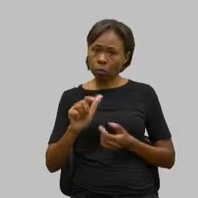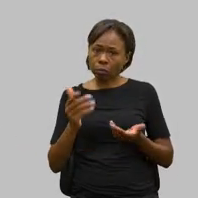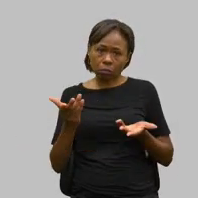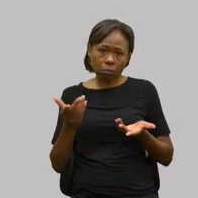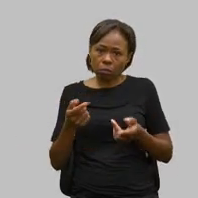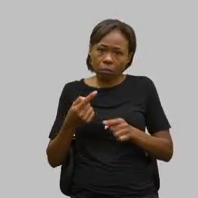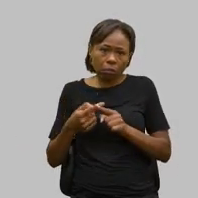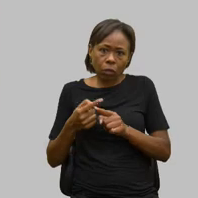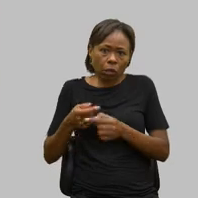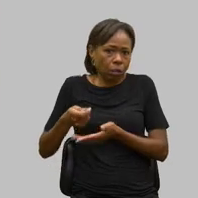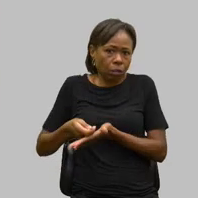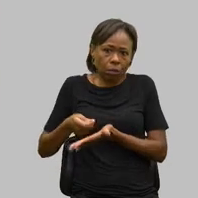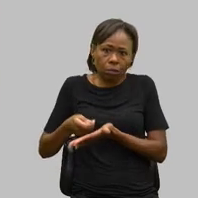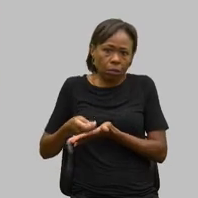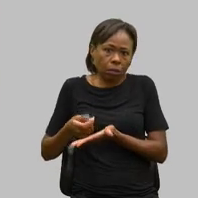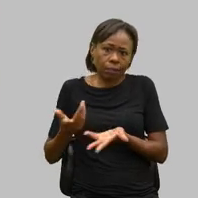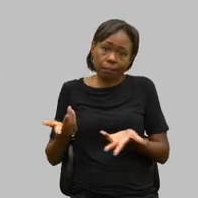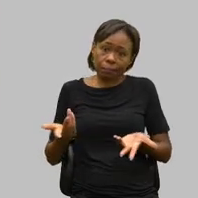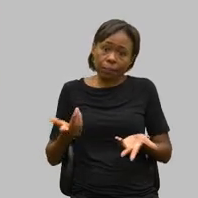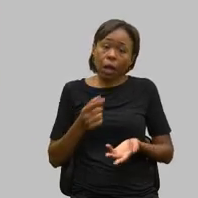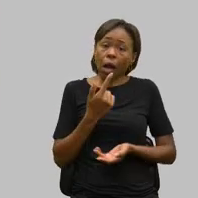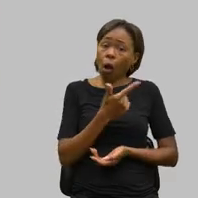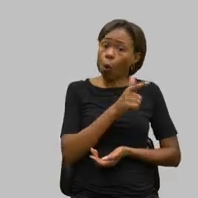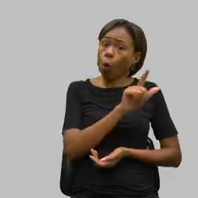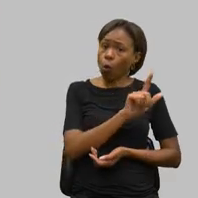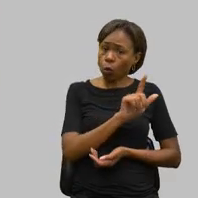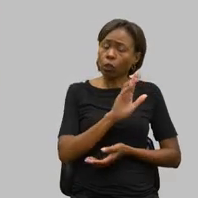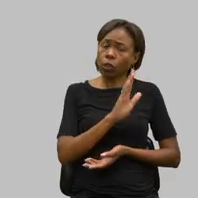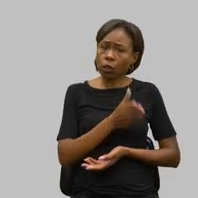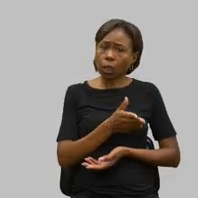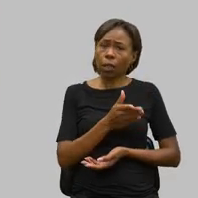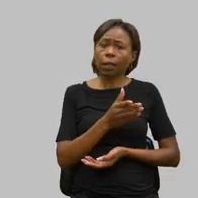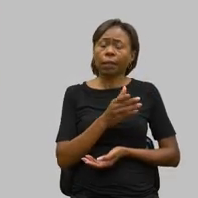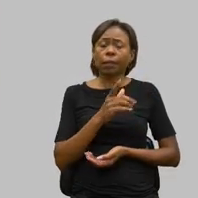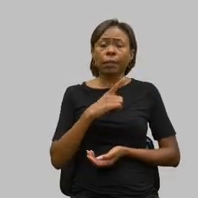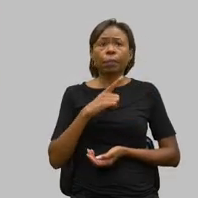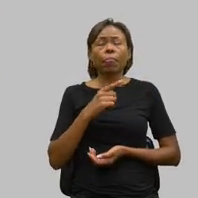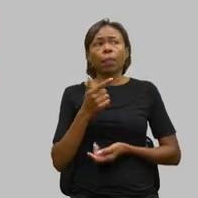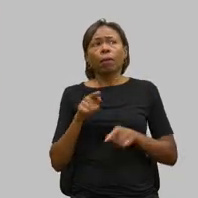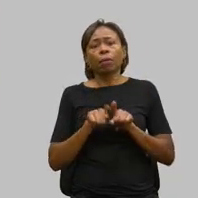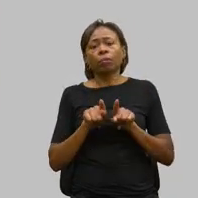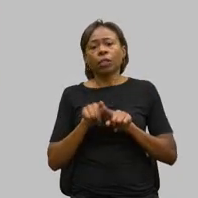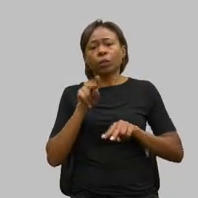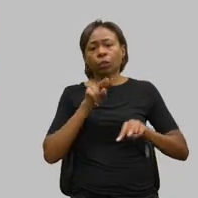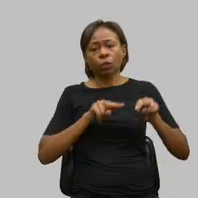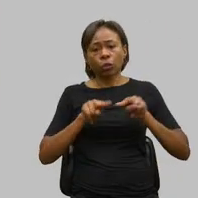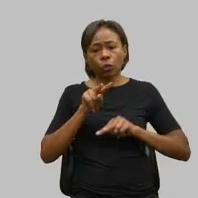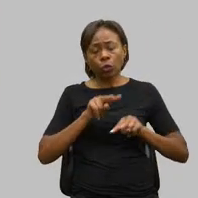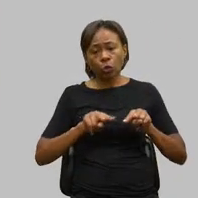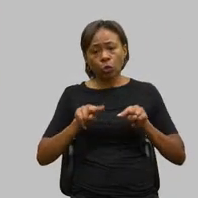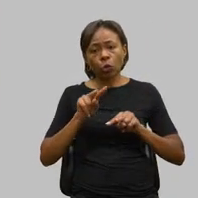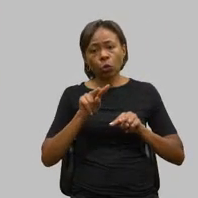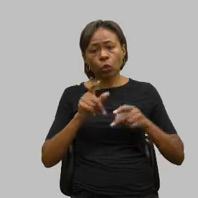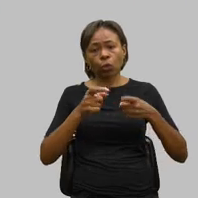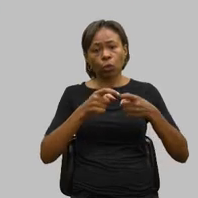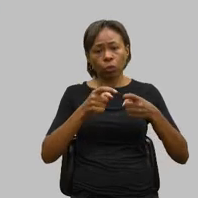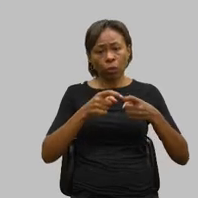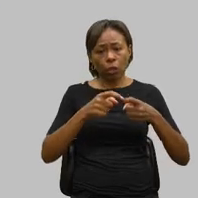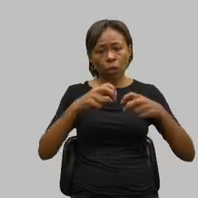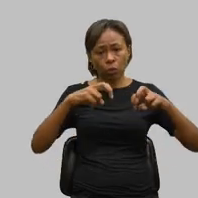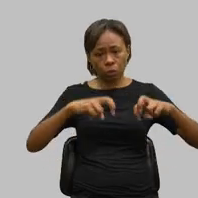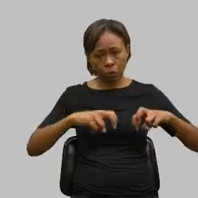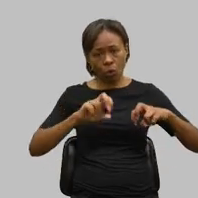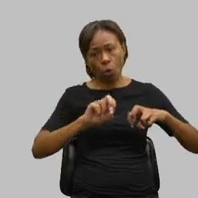que aí tem que ter anestesia. Anato patológico, consulta ou teleconsulta de retorno. Para isso tudo,